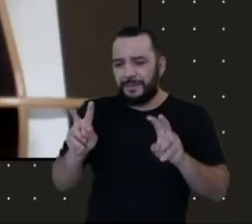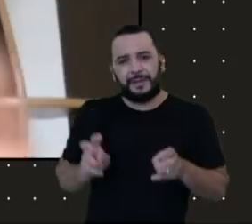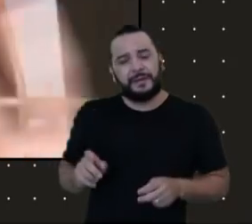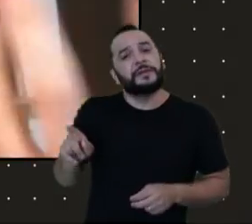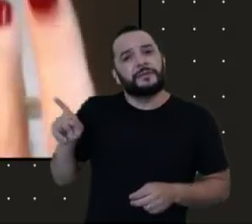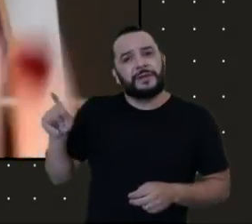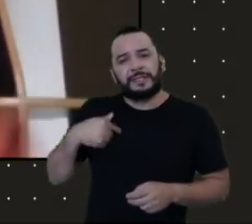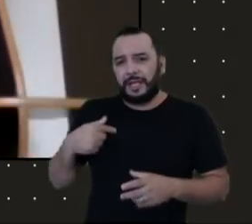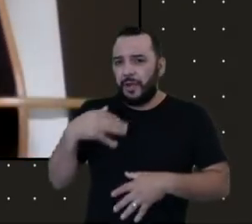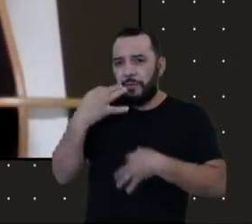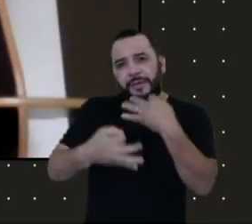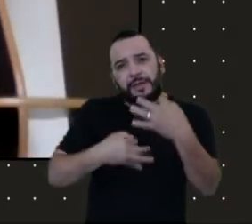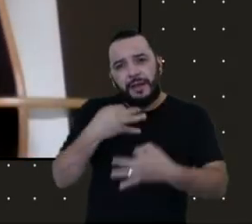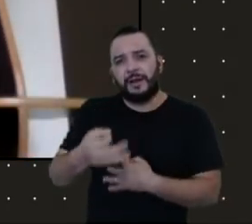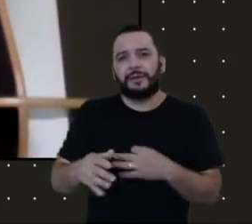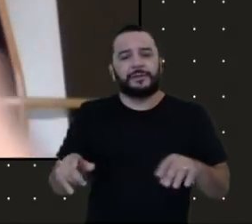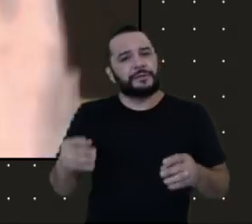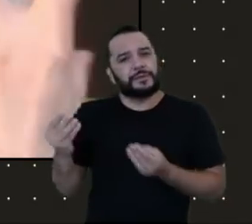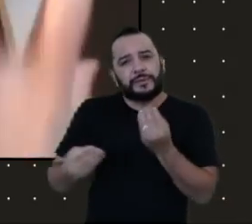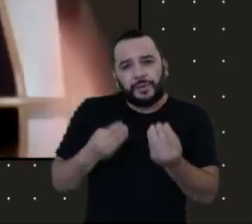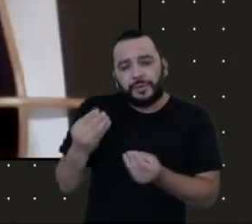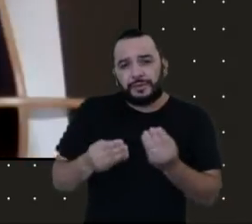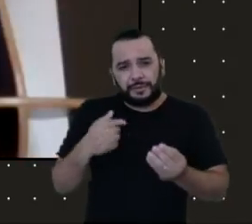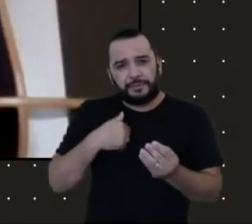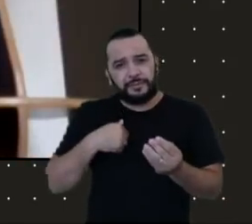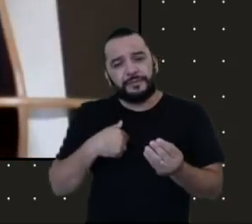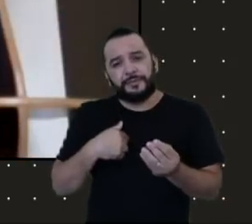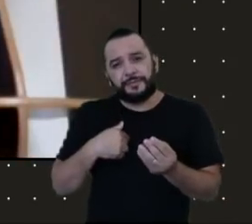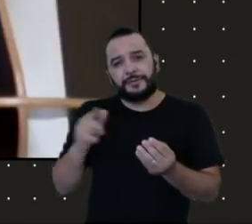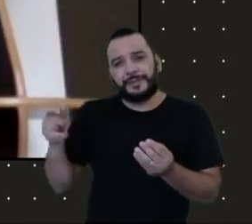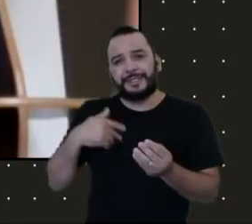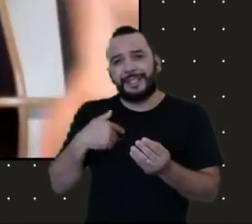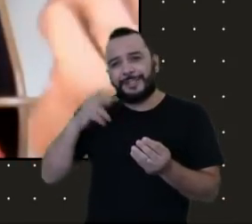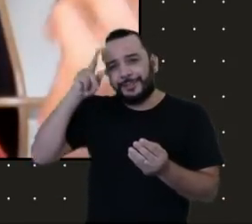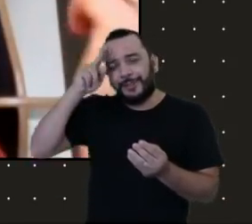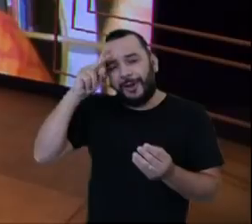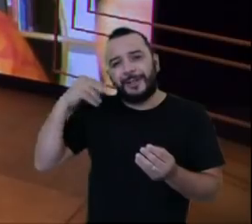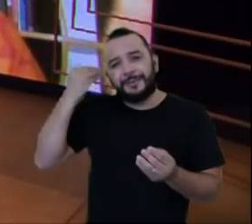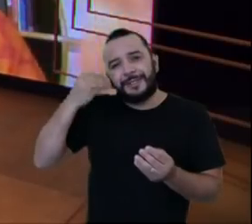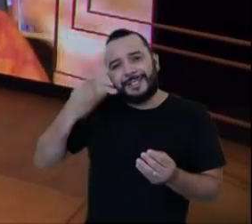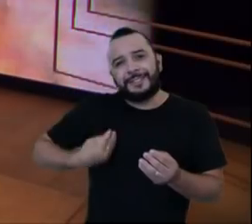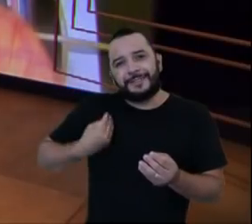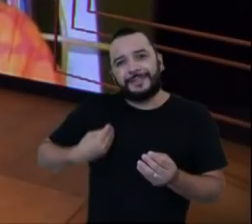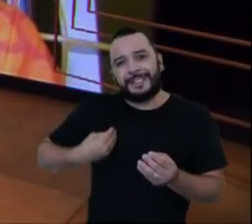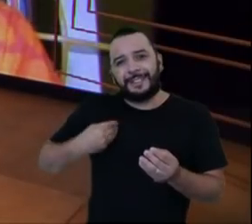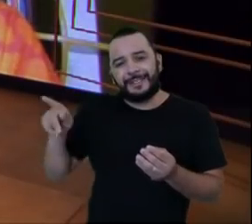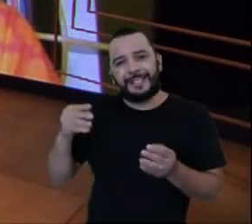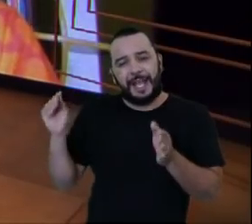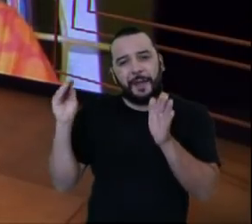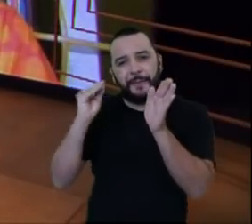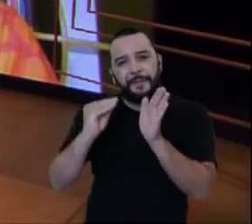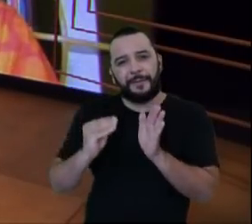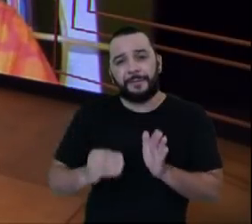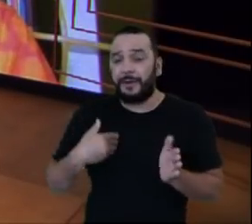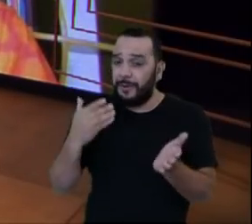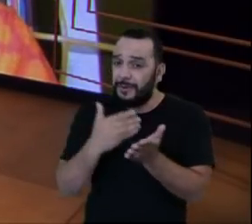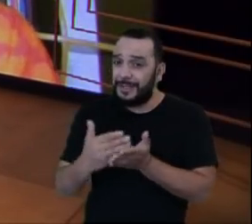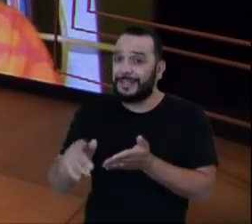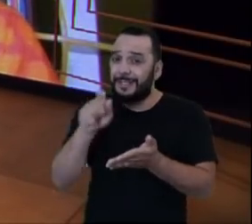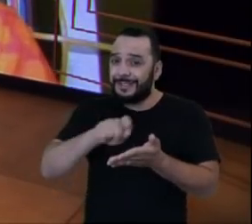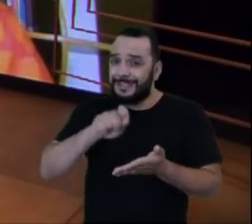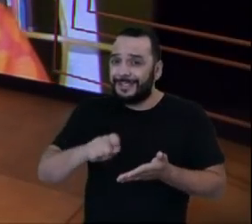tenha planos de continuar a fazer esse trabalho. Então, o livro, na verdade, se chamava Viver com Arte, que era o nome